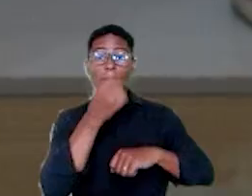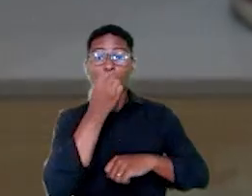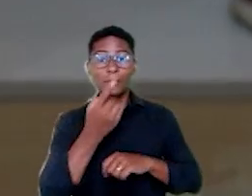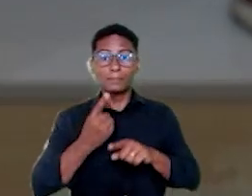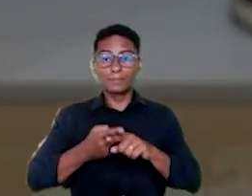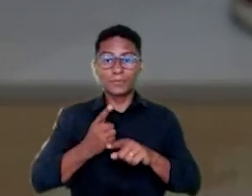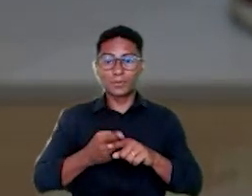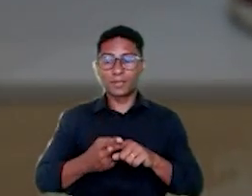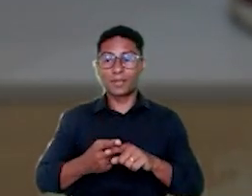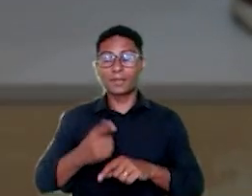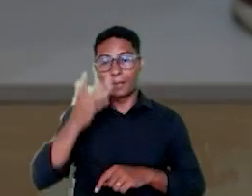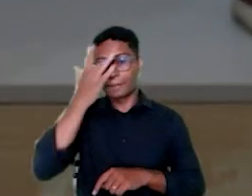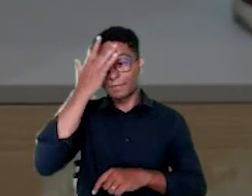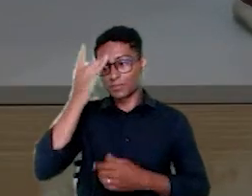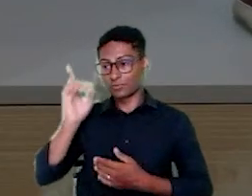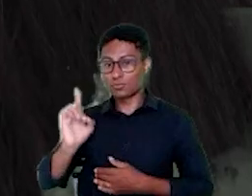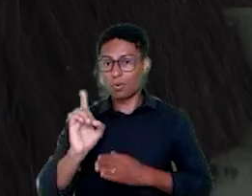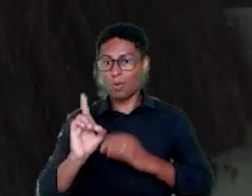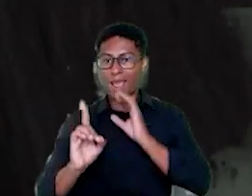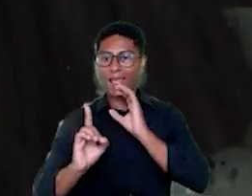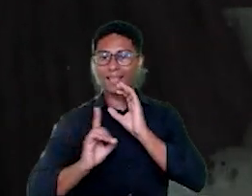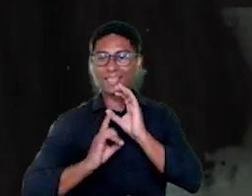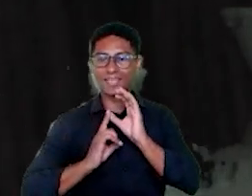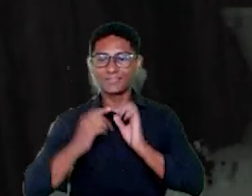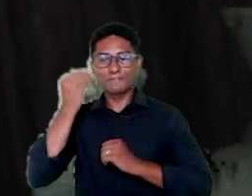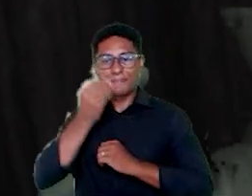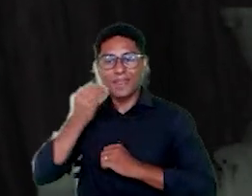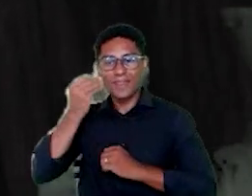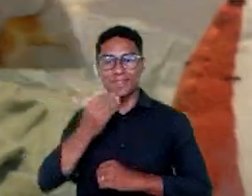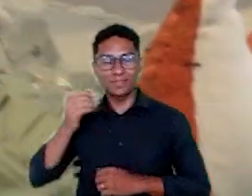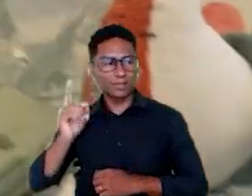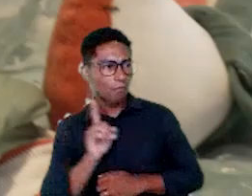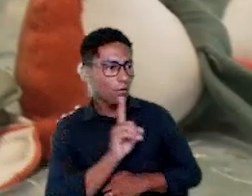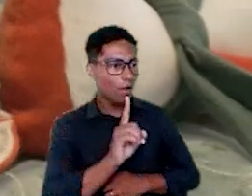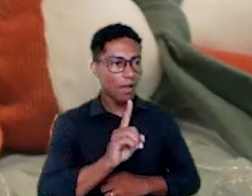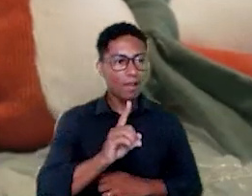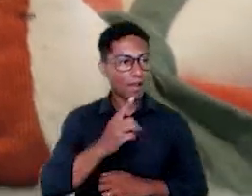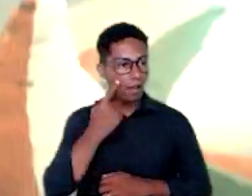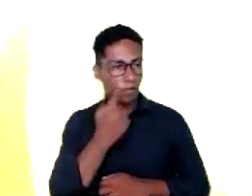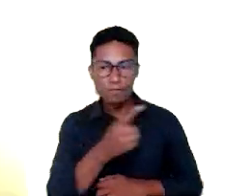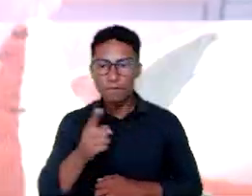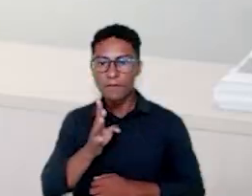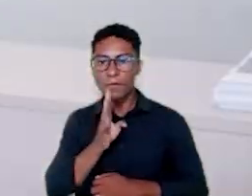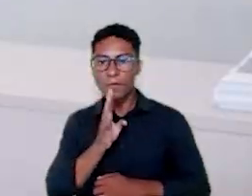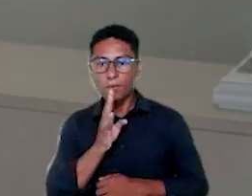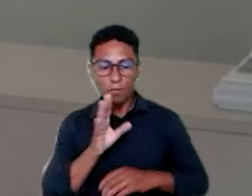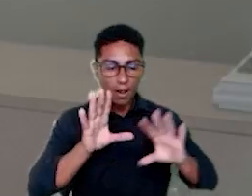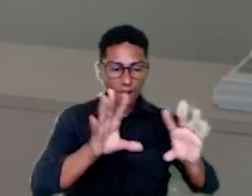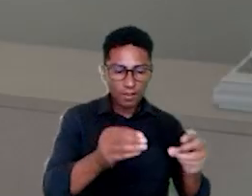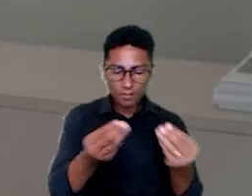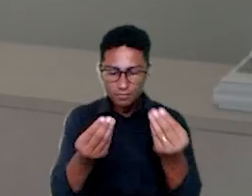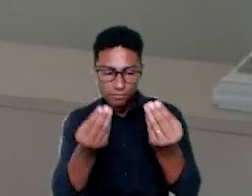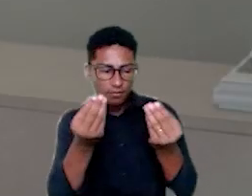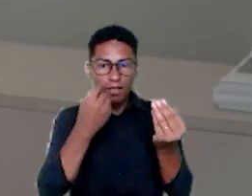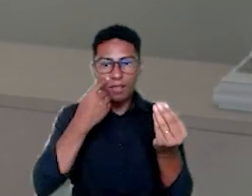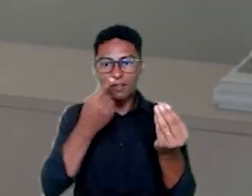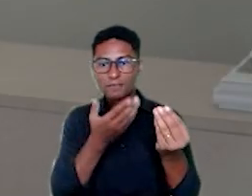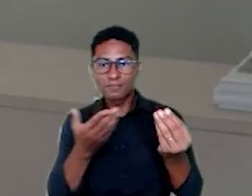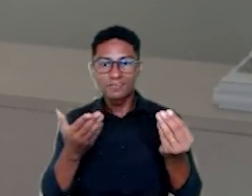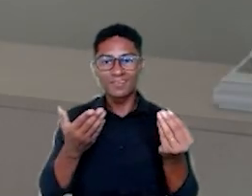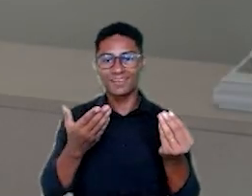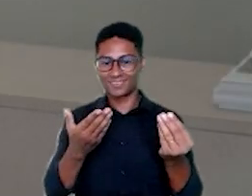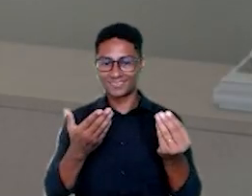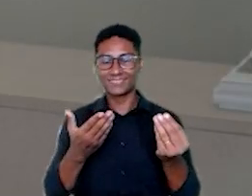conforto, uma experiência para o cliente no fato de conhecer pessoalmente, de tocar o tecido e sentir aquilo que o produto, que a gente quer propor